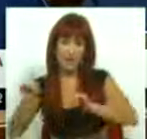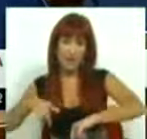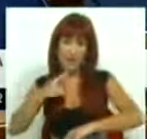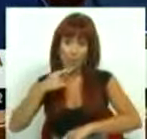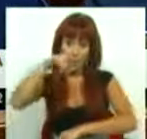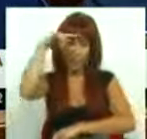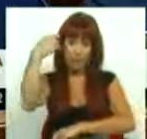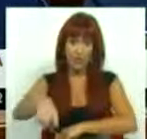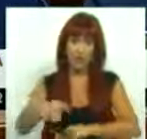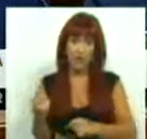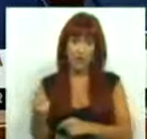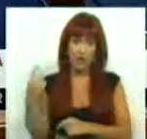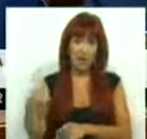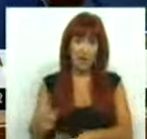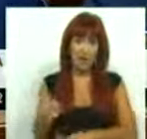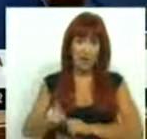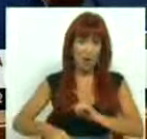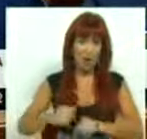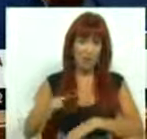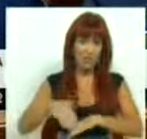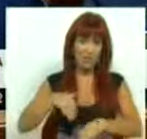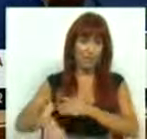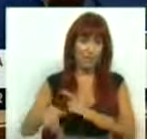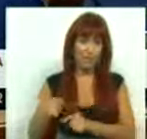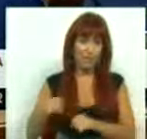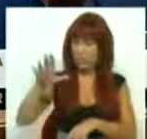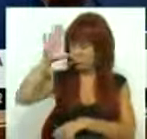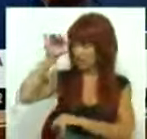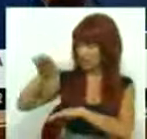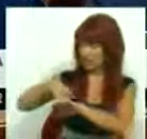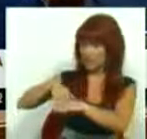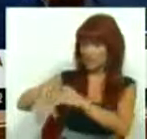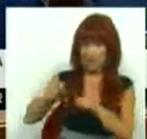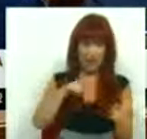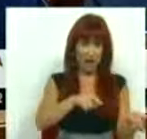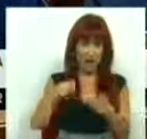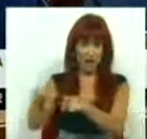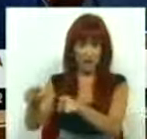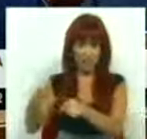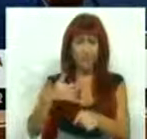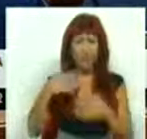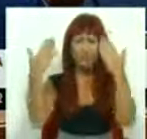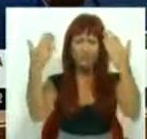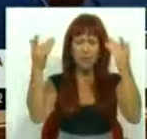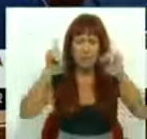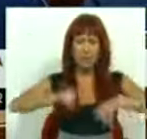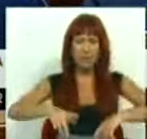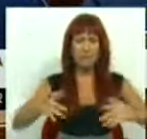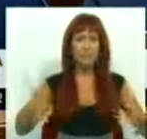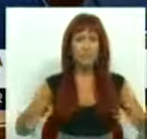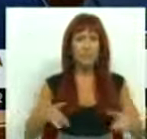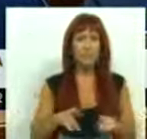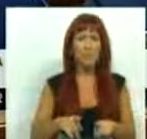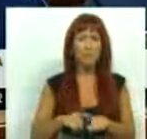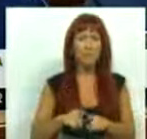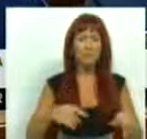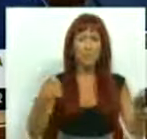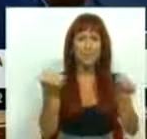que têm grandes dificuldades de liquidez, o que é que já foi feito por este Governo relativamente a isso? E queria saudar também